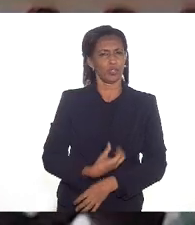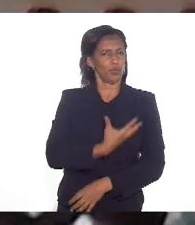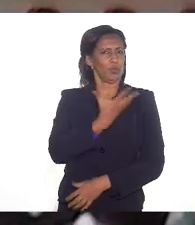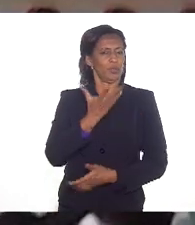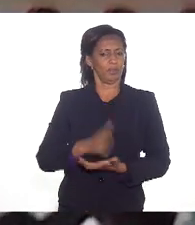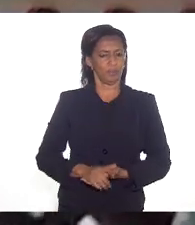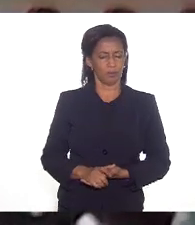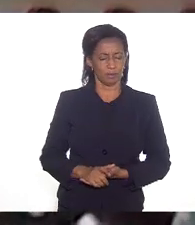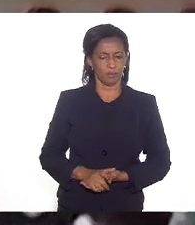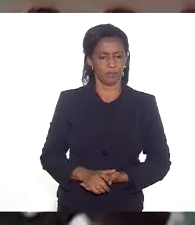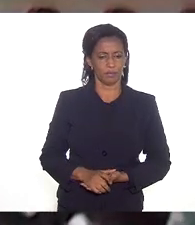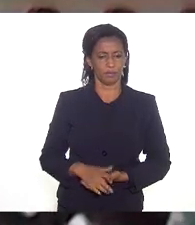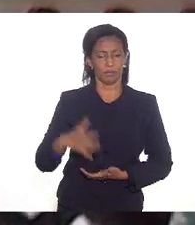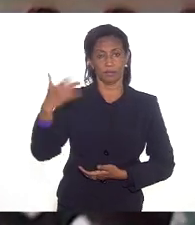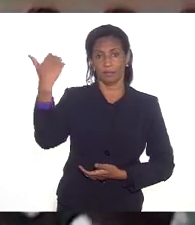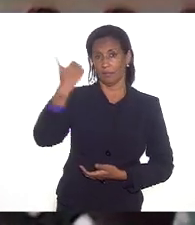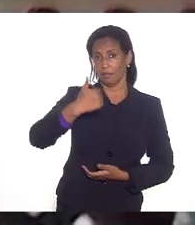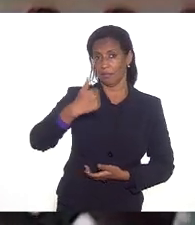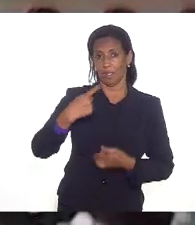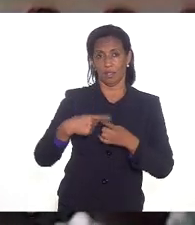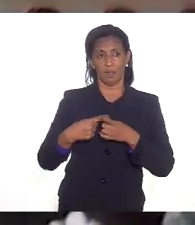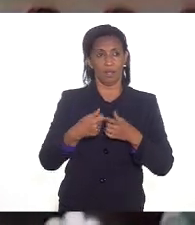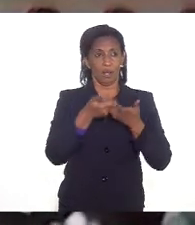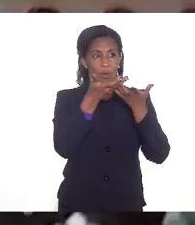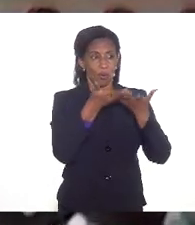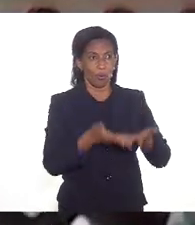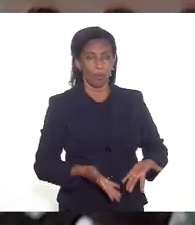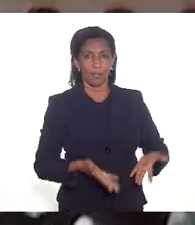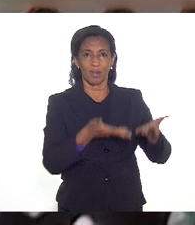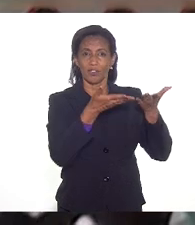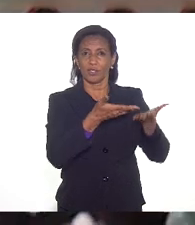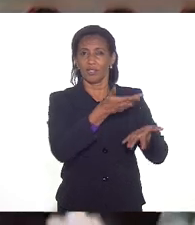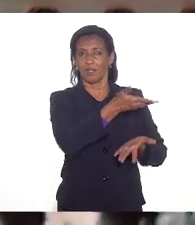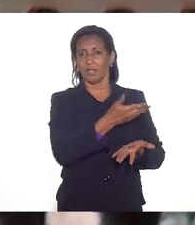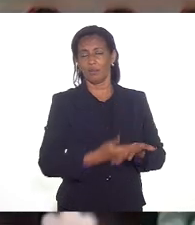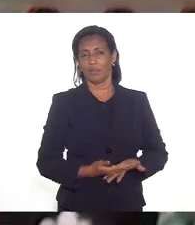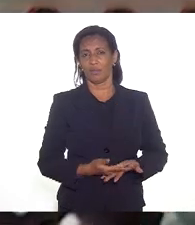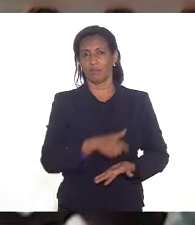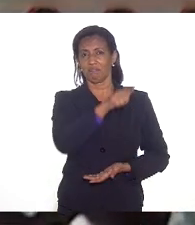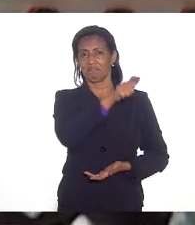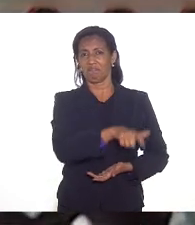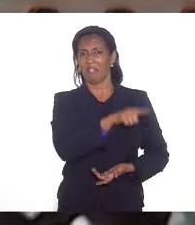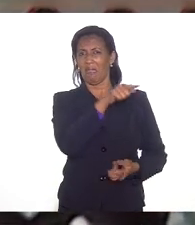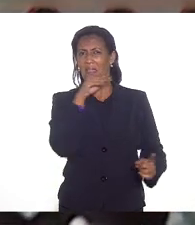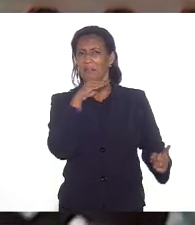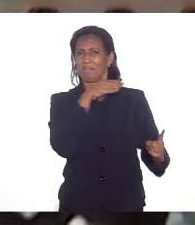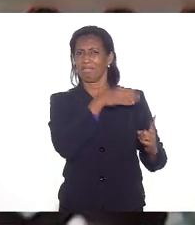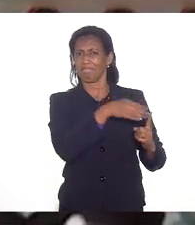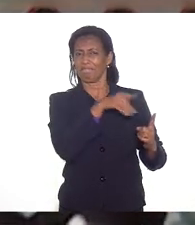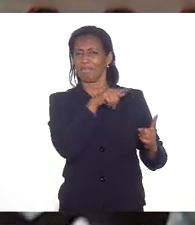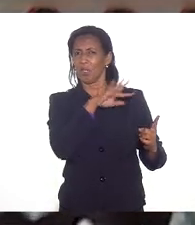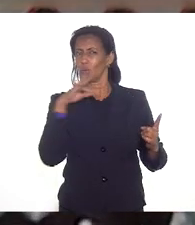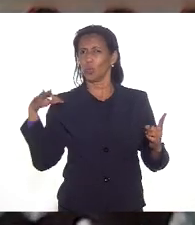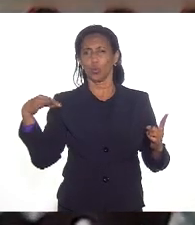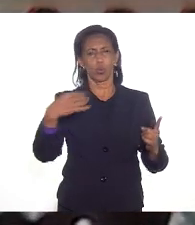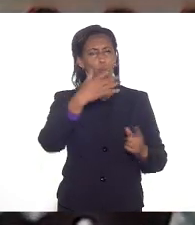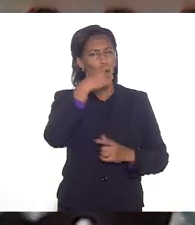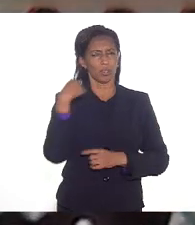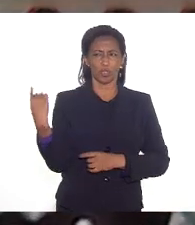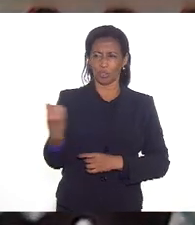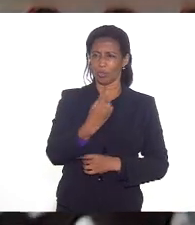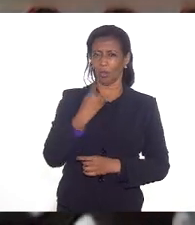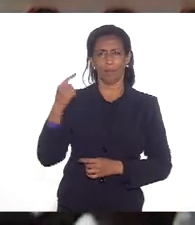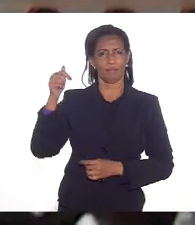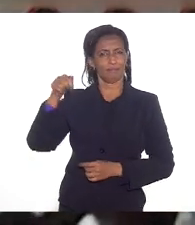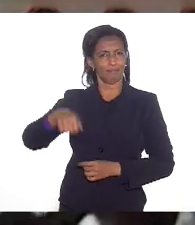emoção o primeiro porque homenageamos é aquele que é referência para todas e todas